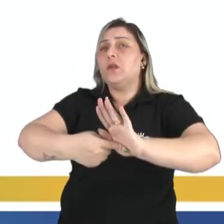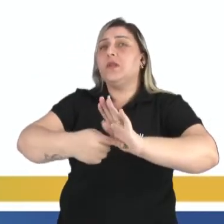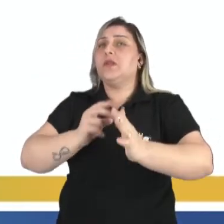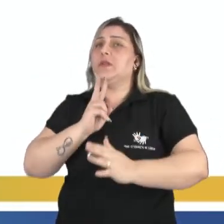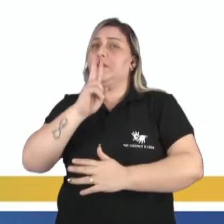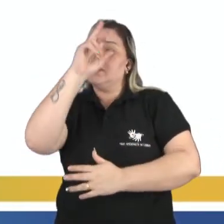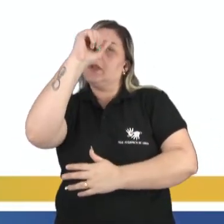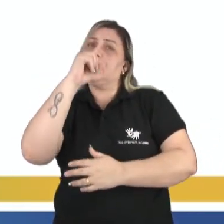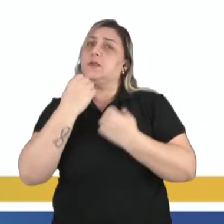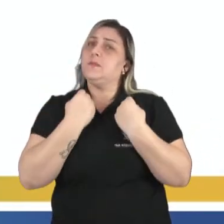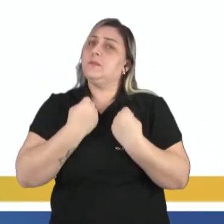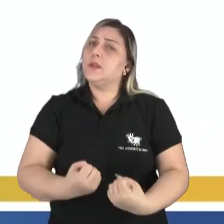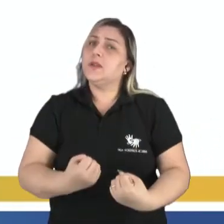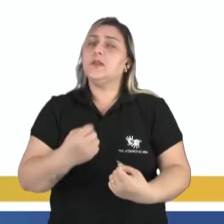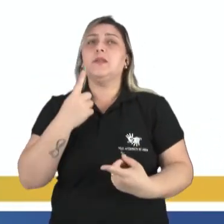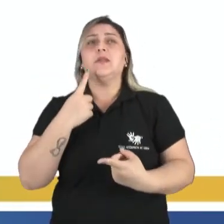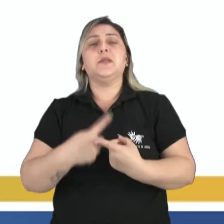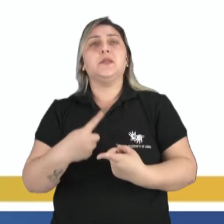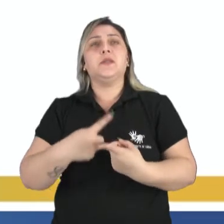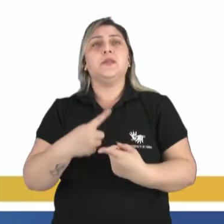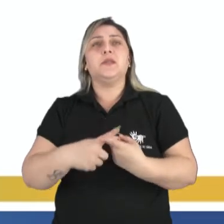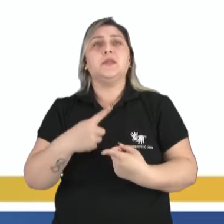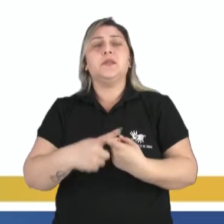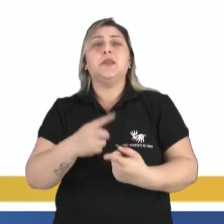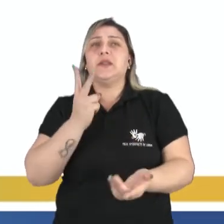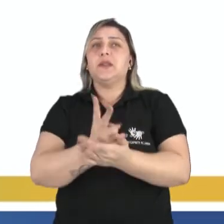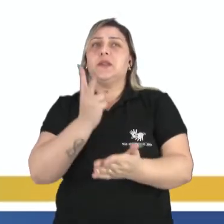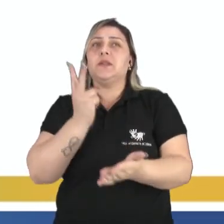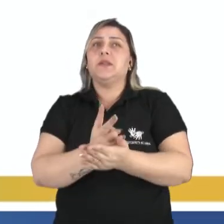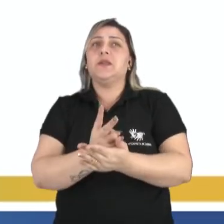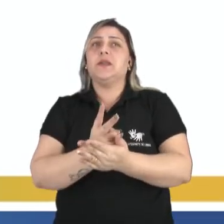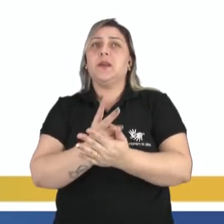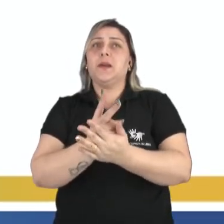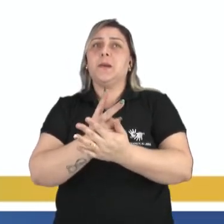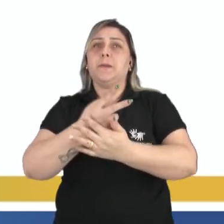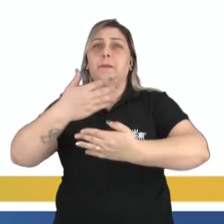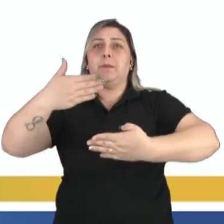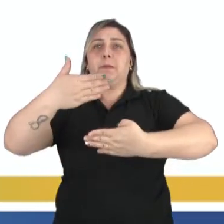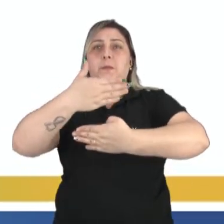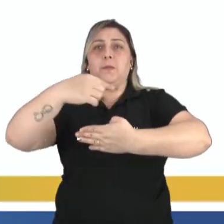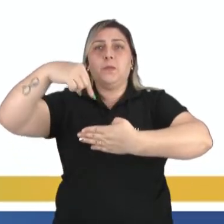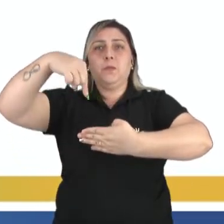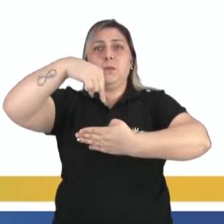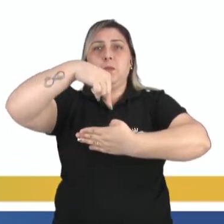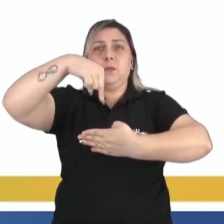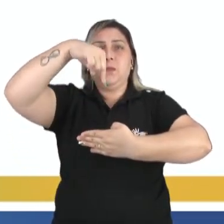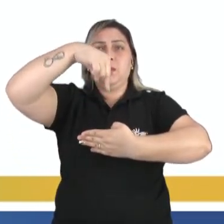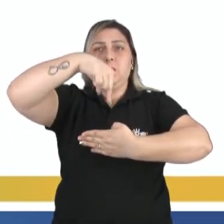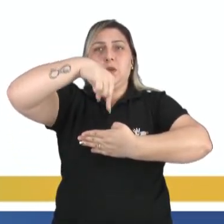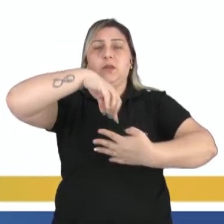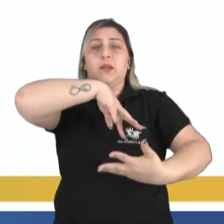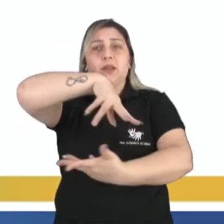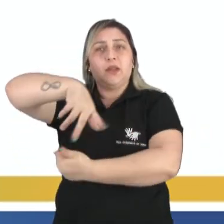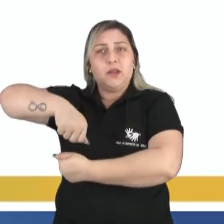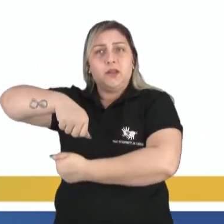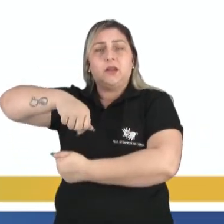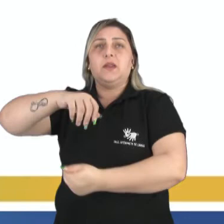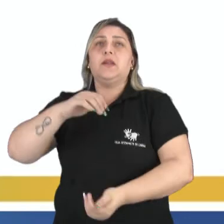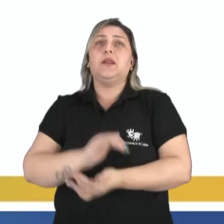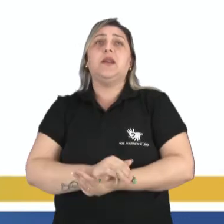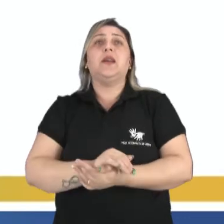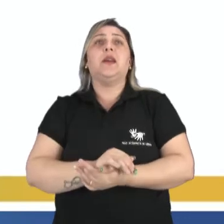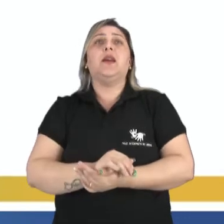peso? Ela sempre aponta em direção ao centro, né, da Terra. Então ela